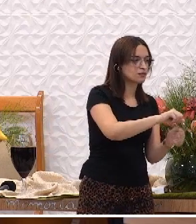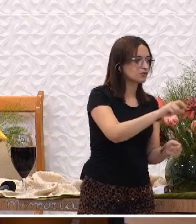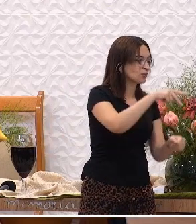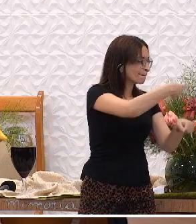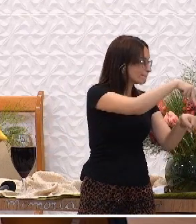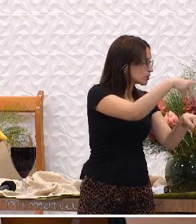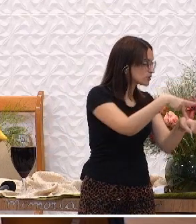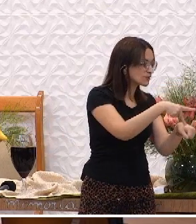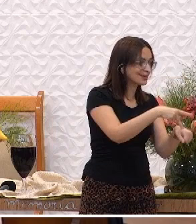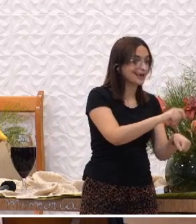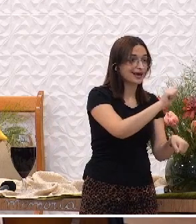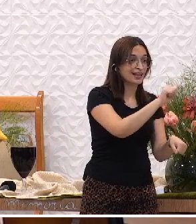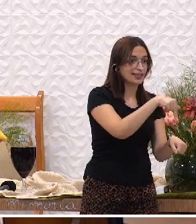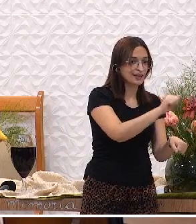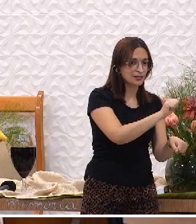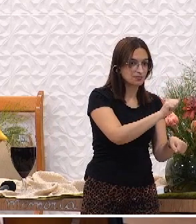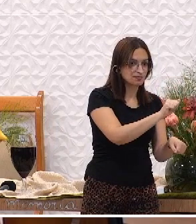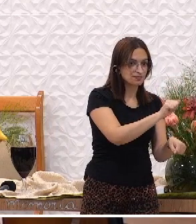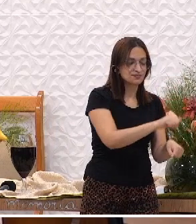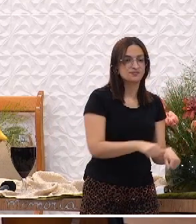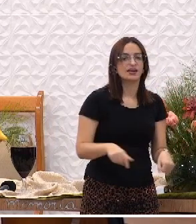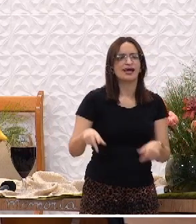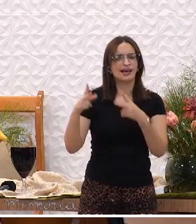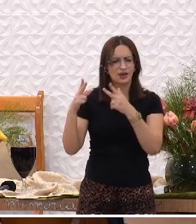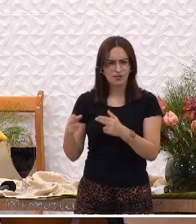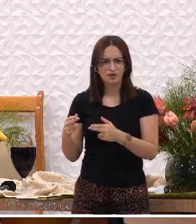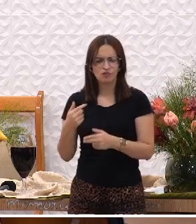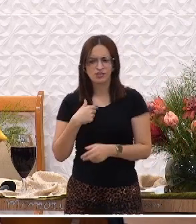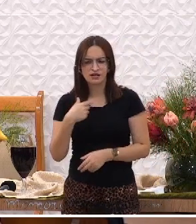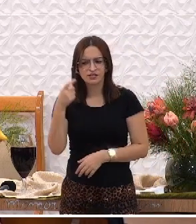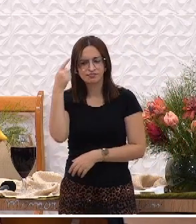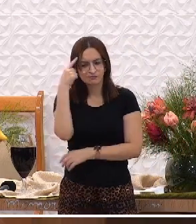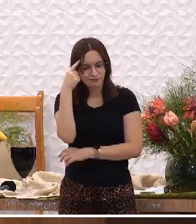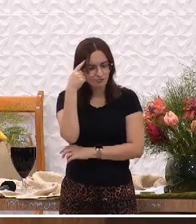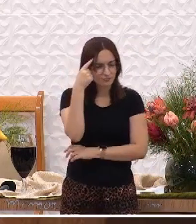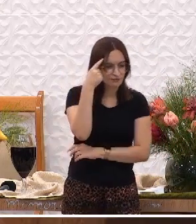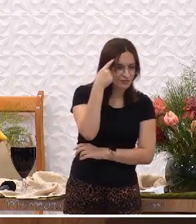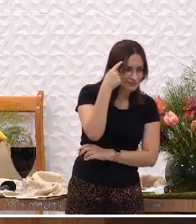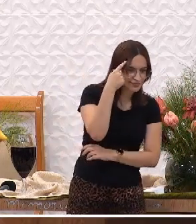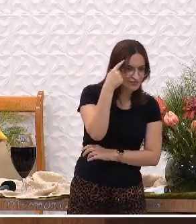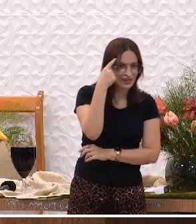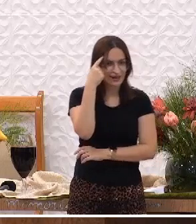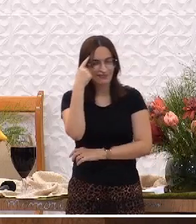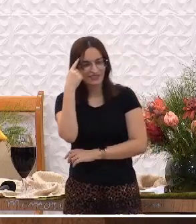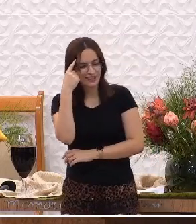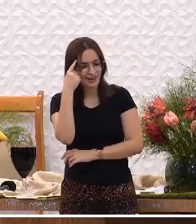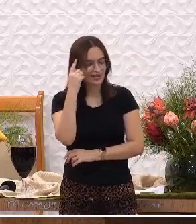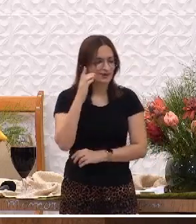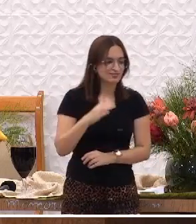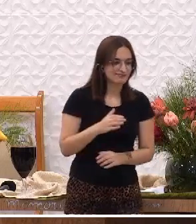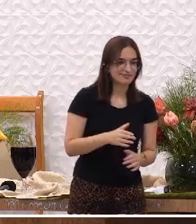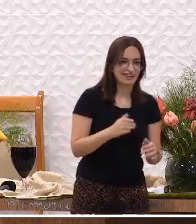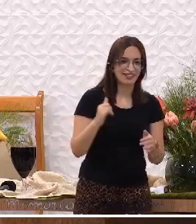tudo que ele falou, assim, eu fiquei refletindo, viajando de lá para cá, de lá para cá. E é